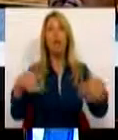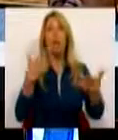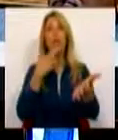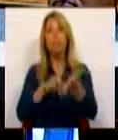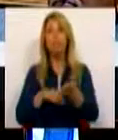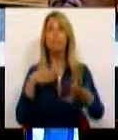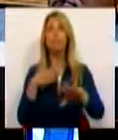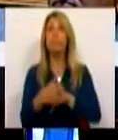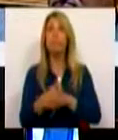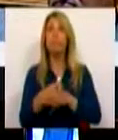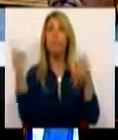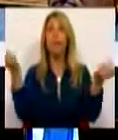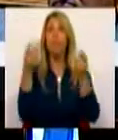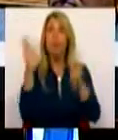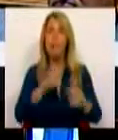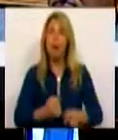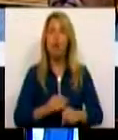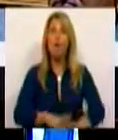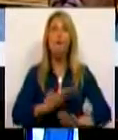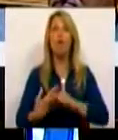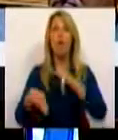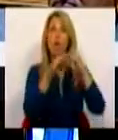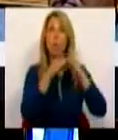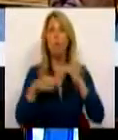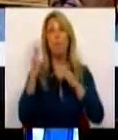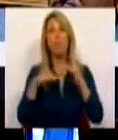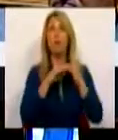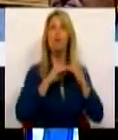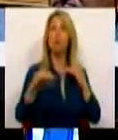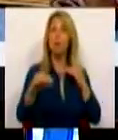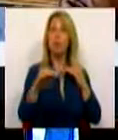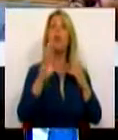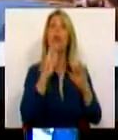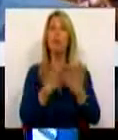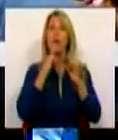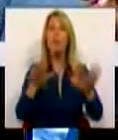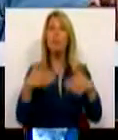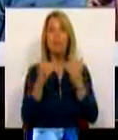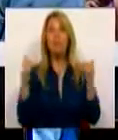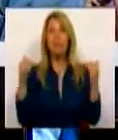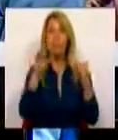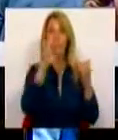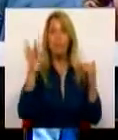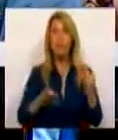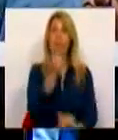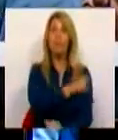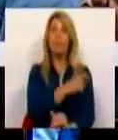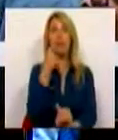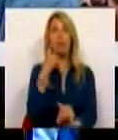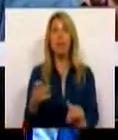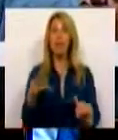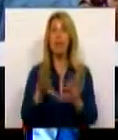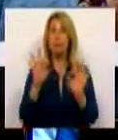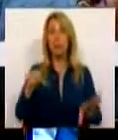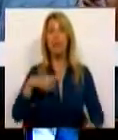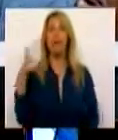forte, termino já, Sr. Presidente, com maior equidade e mais sustentável, que nos permita níveis de vacinação como os registados em Portugal. Senhoras